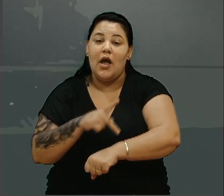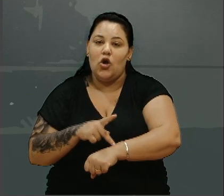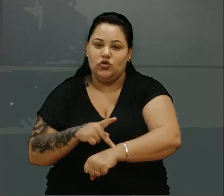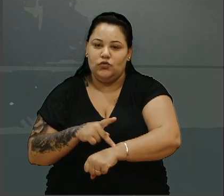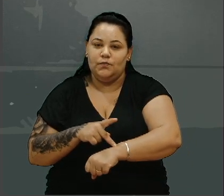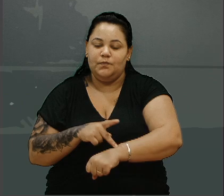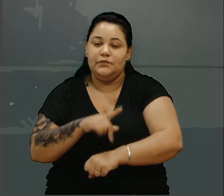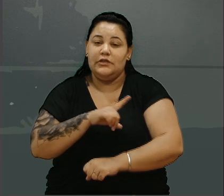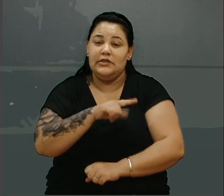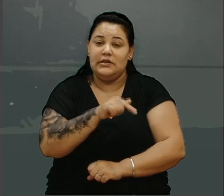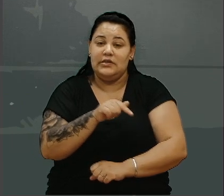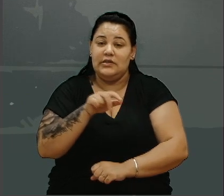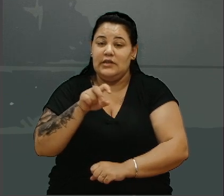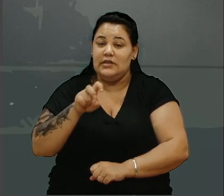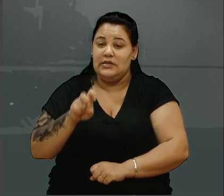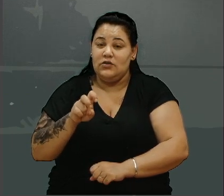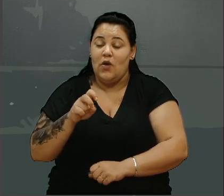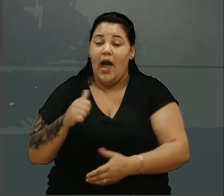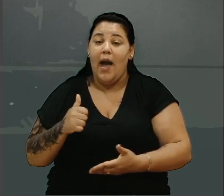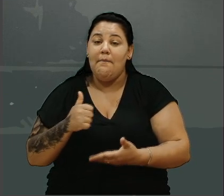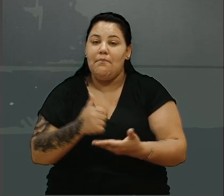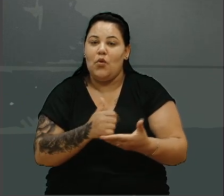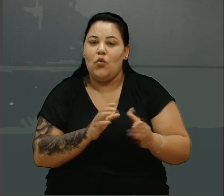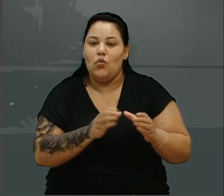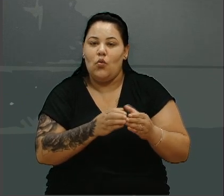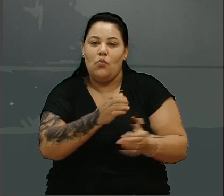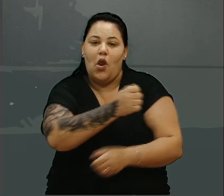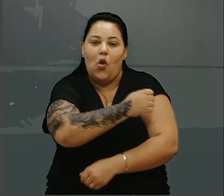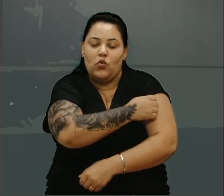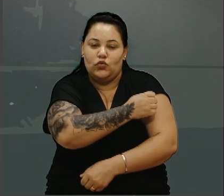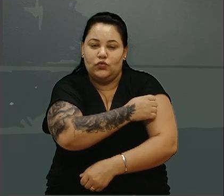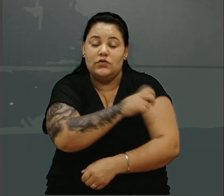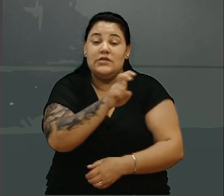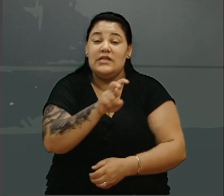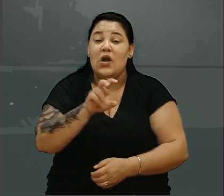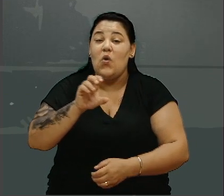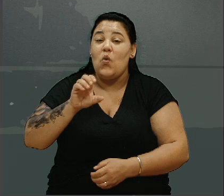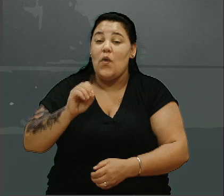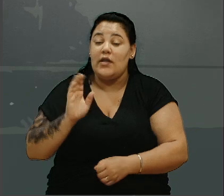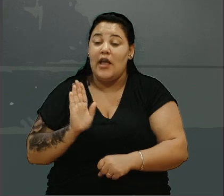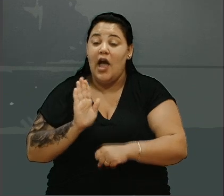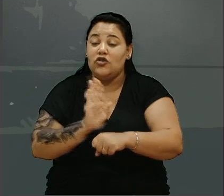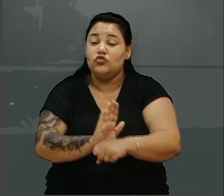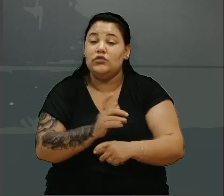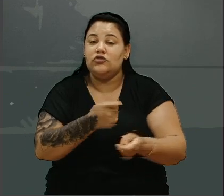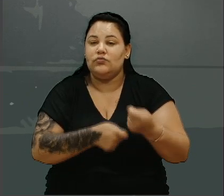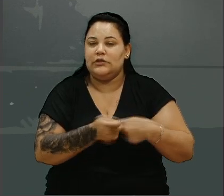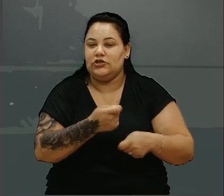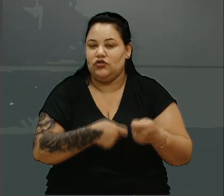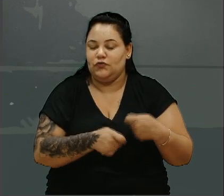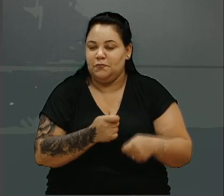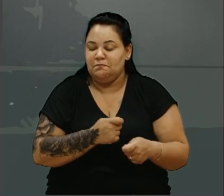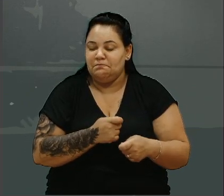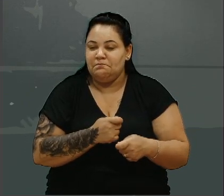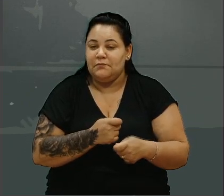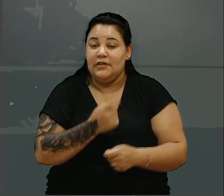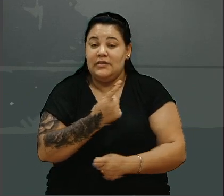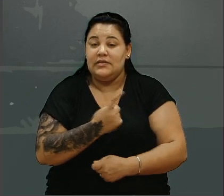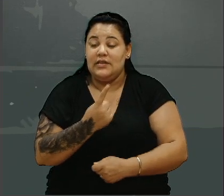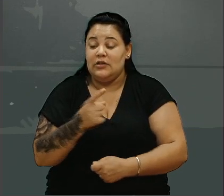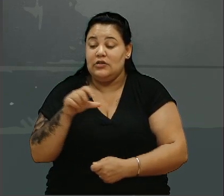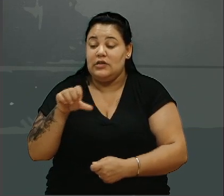75 auxiliares de apoio docente, 50 auxiliares administrativos,